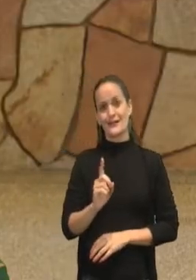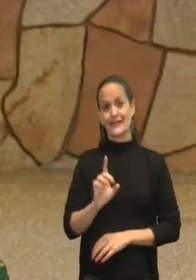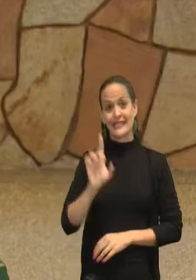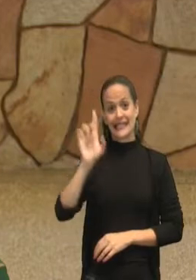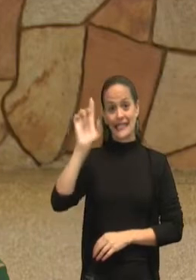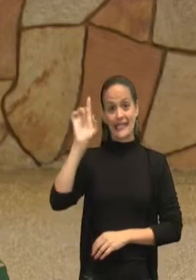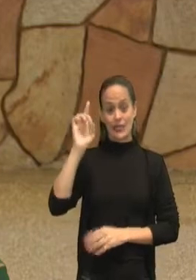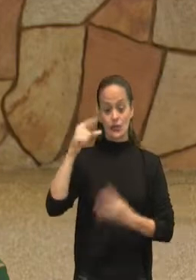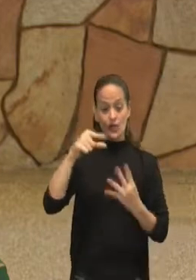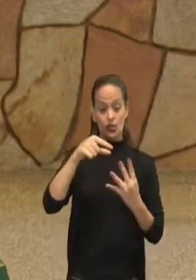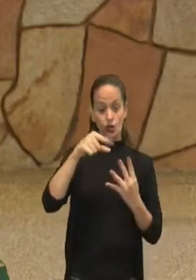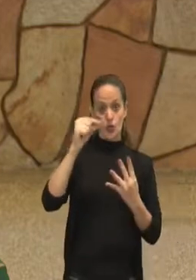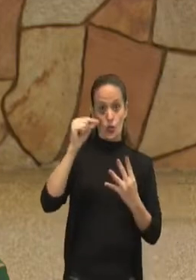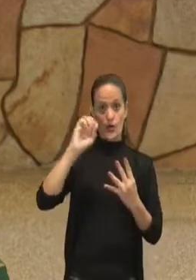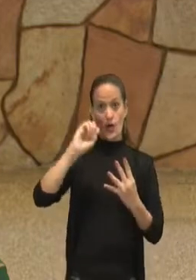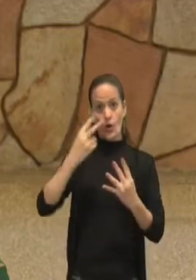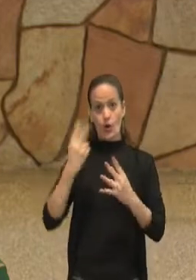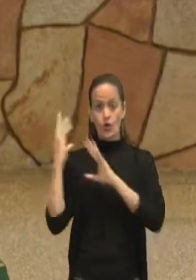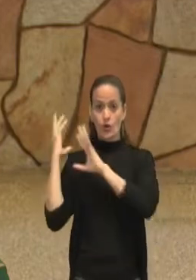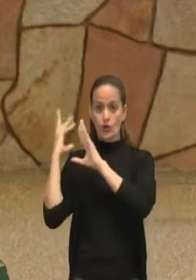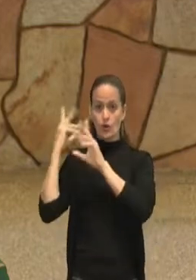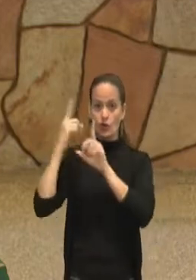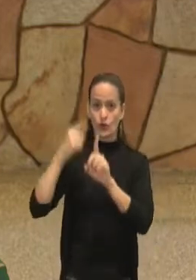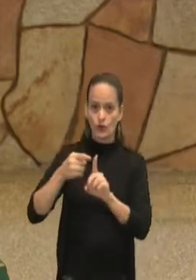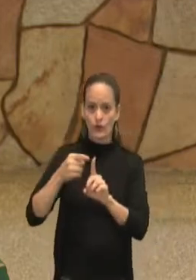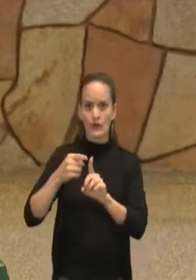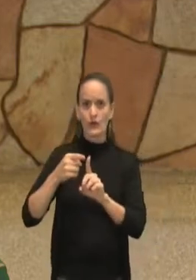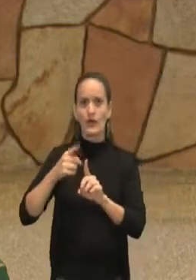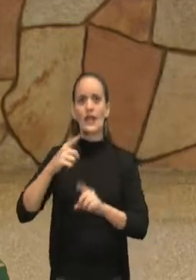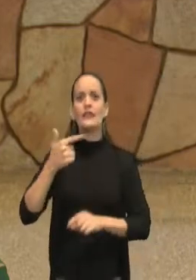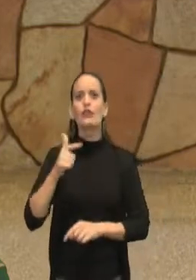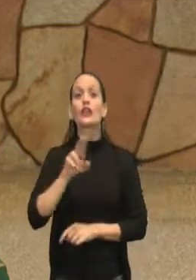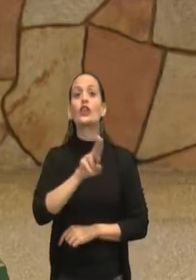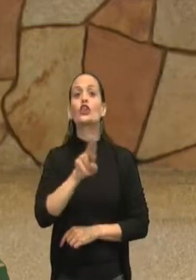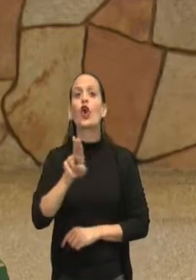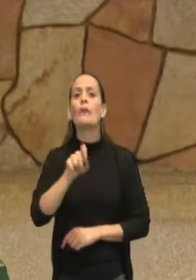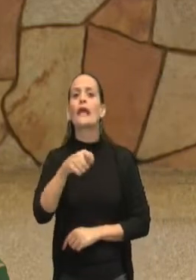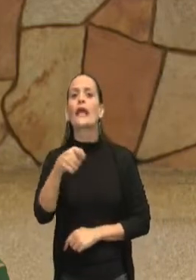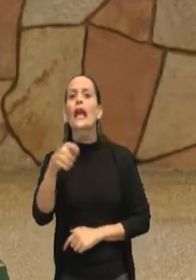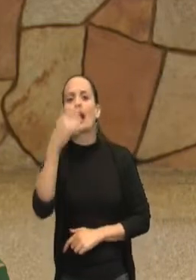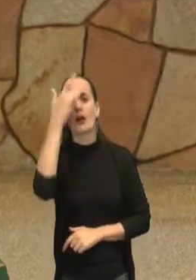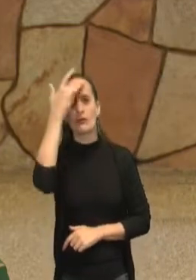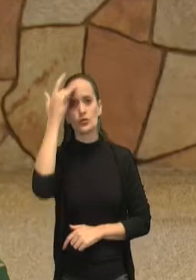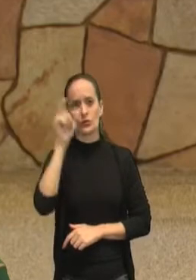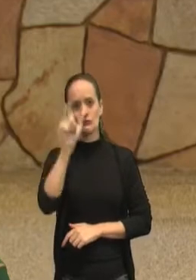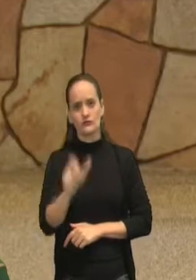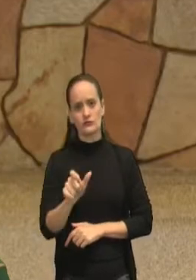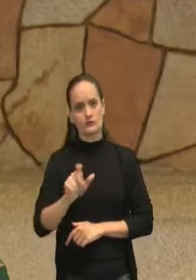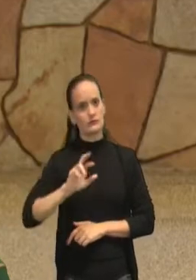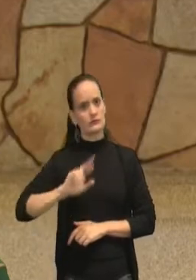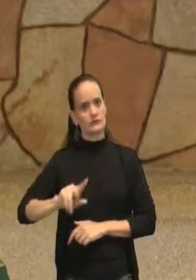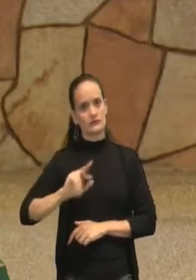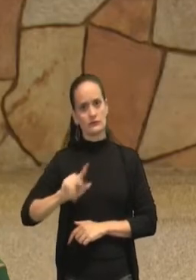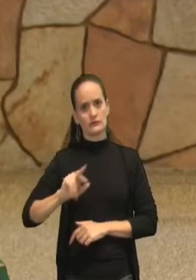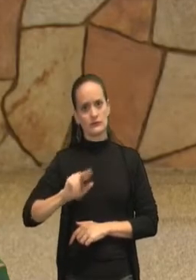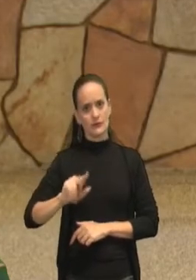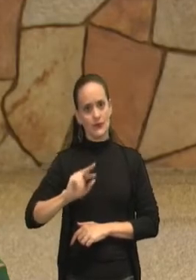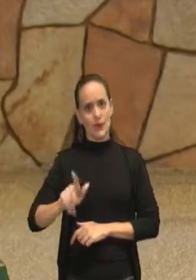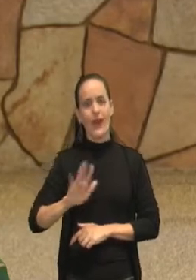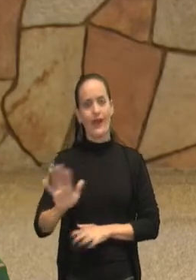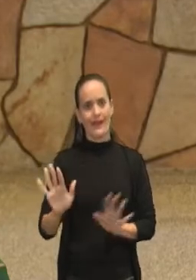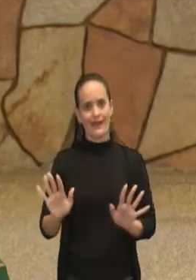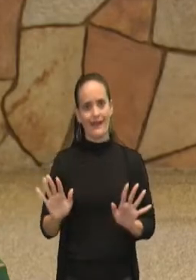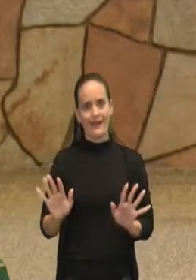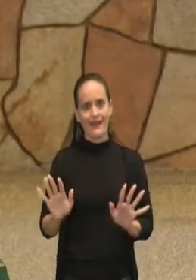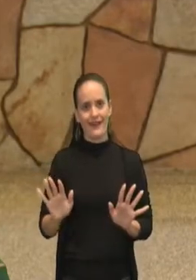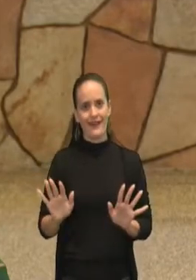e para predestinação não é nominal, mas sim cristocêntrico. Perceba isso.